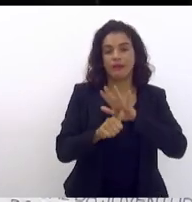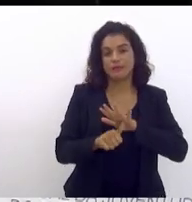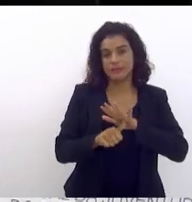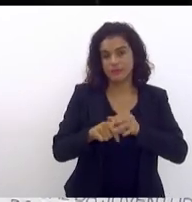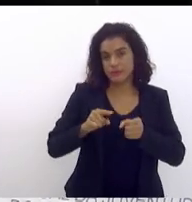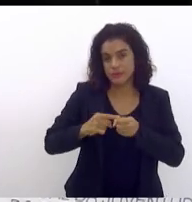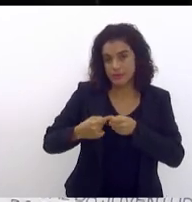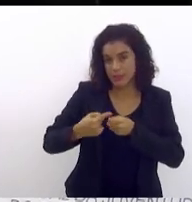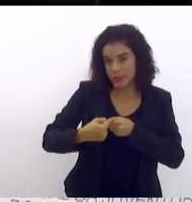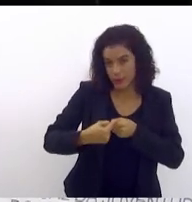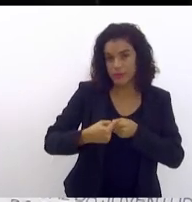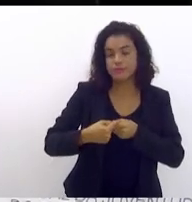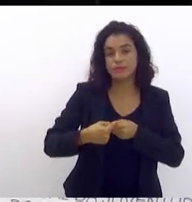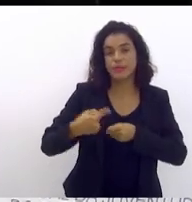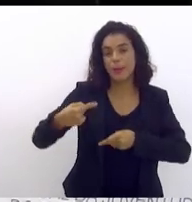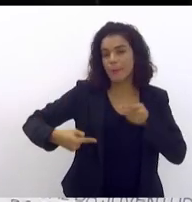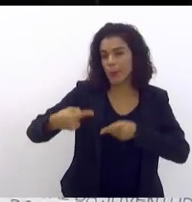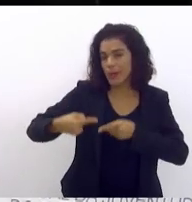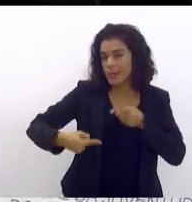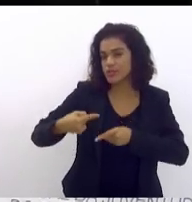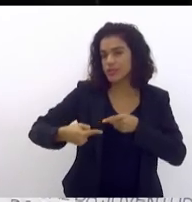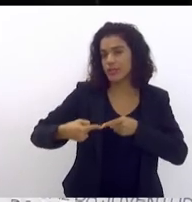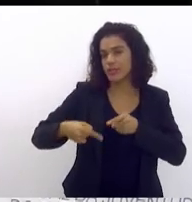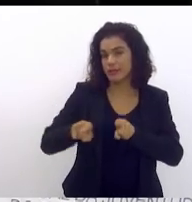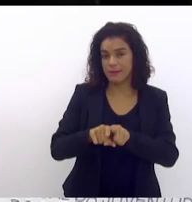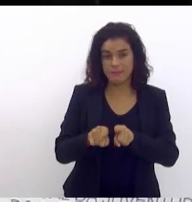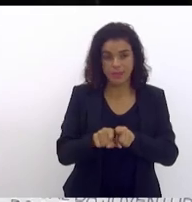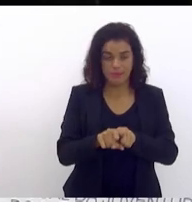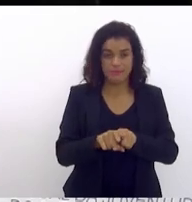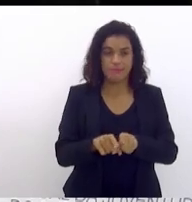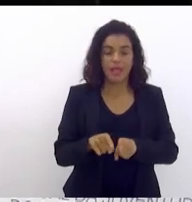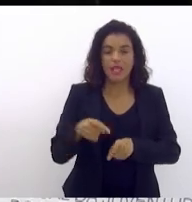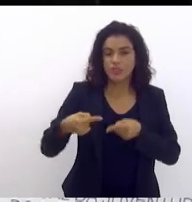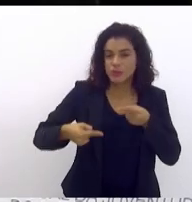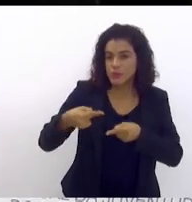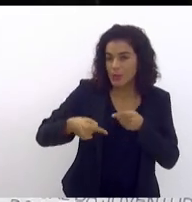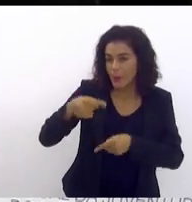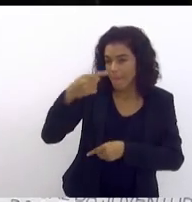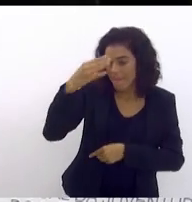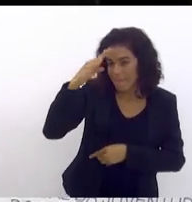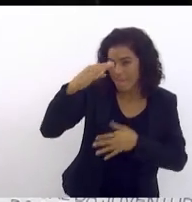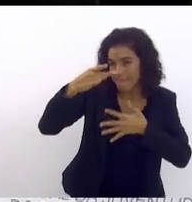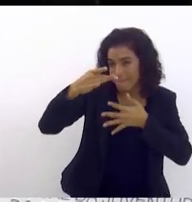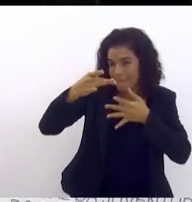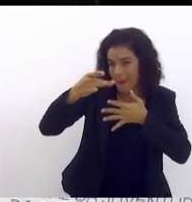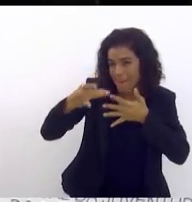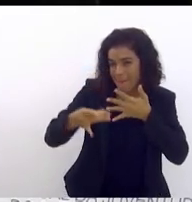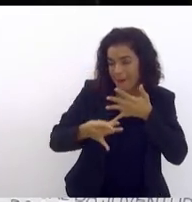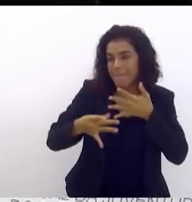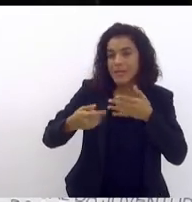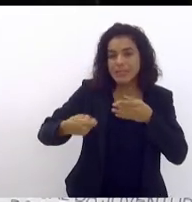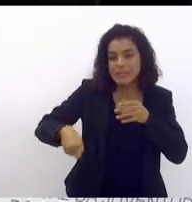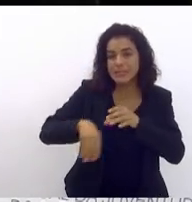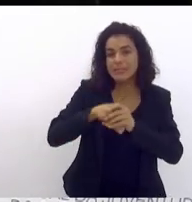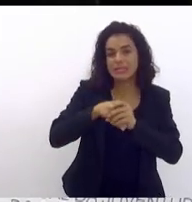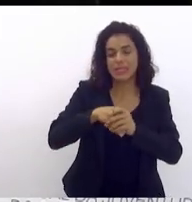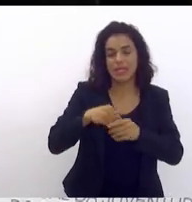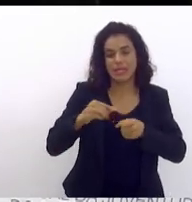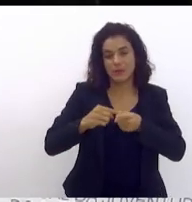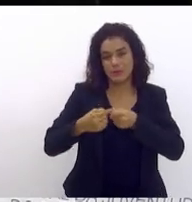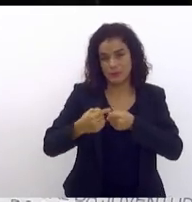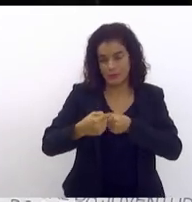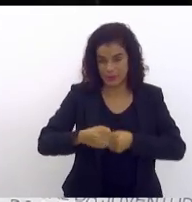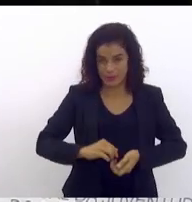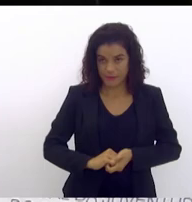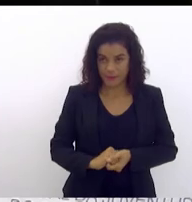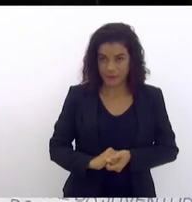interiores e a política o recurso os equipamentos a discussão precisa ser interiorizada para Além